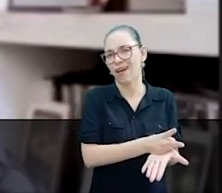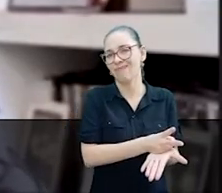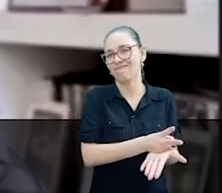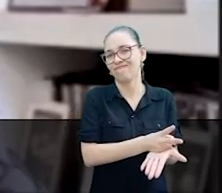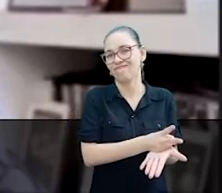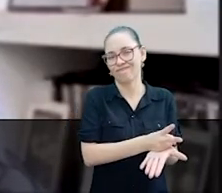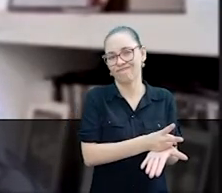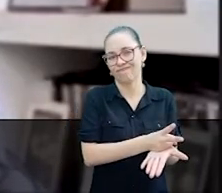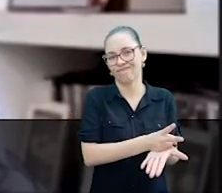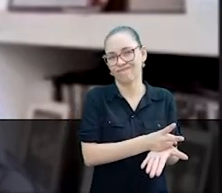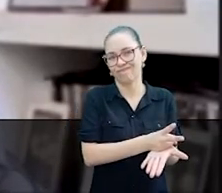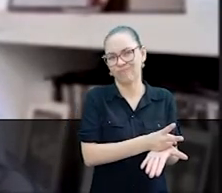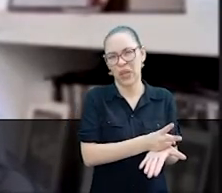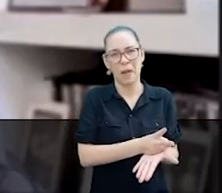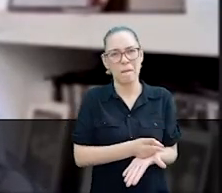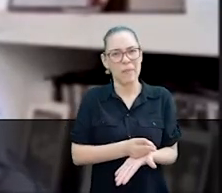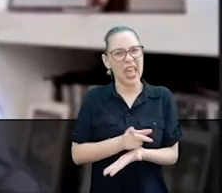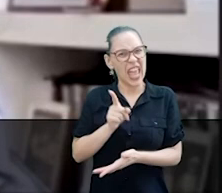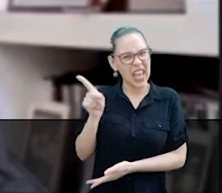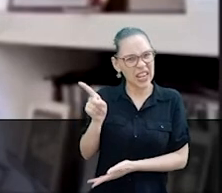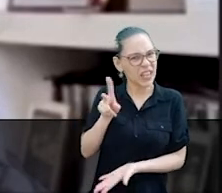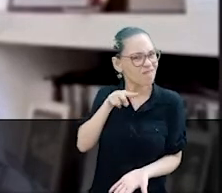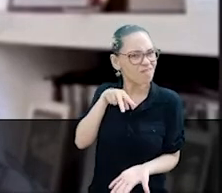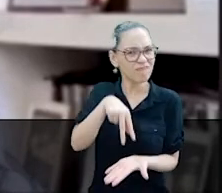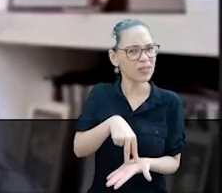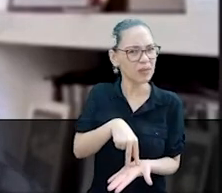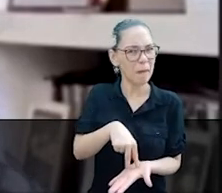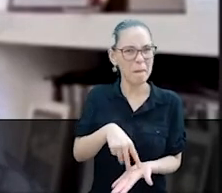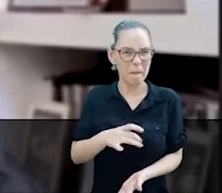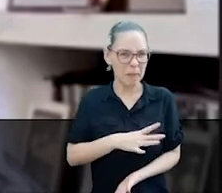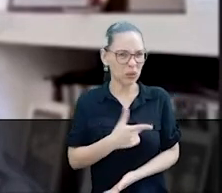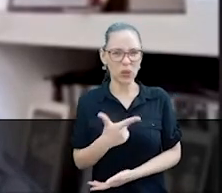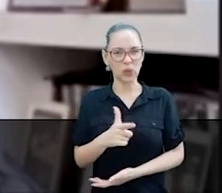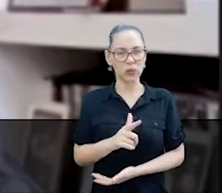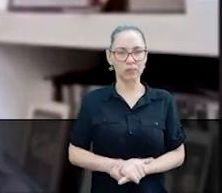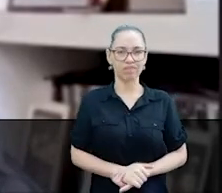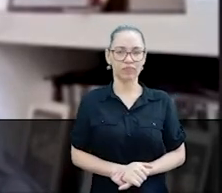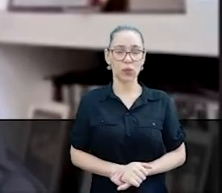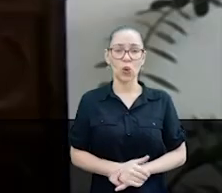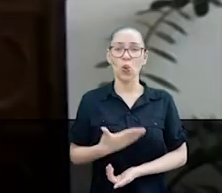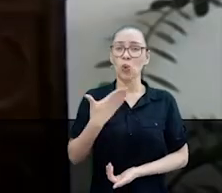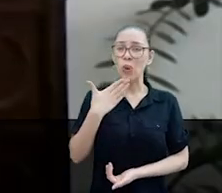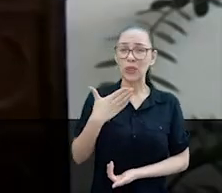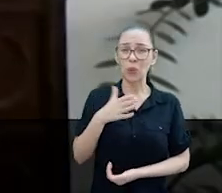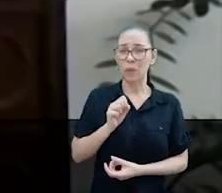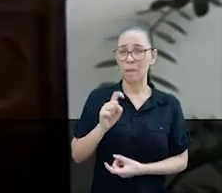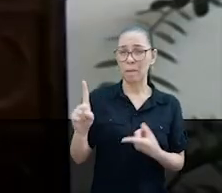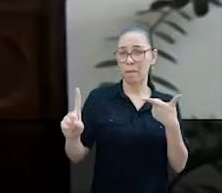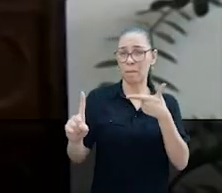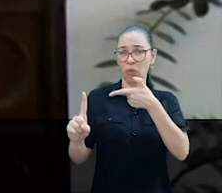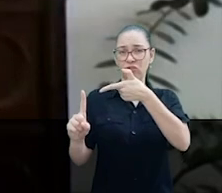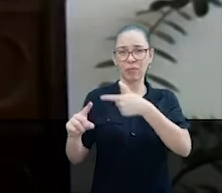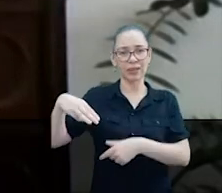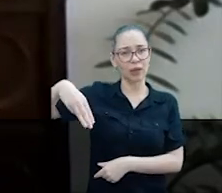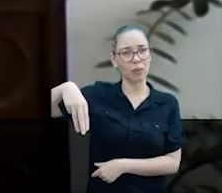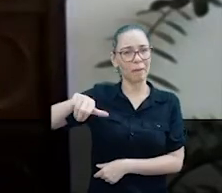visceral, ele era transparente, ele ia com tudo, ele não media consequências. O assassinato